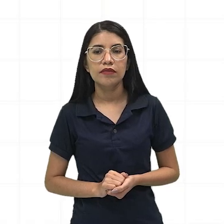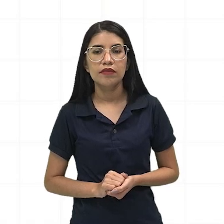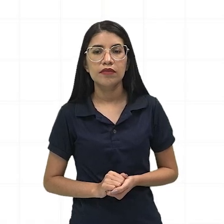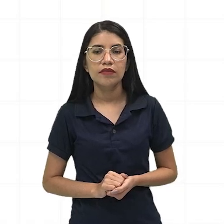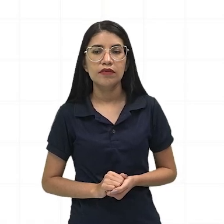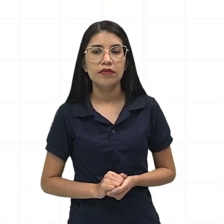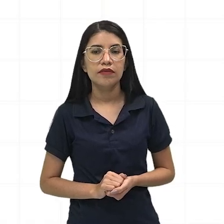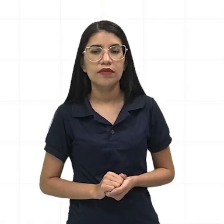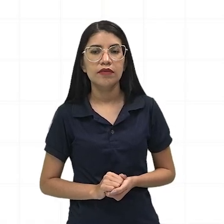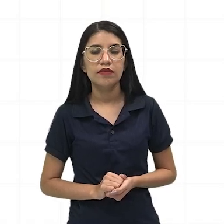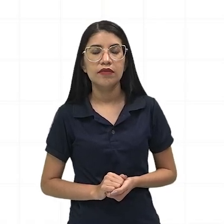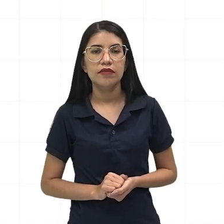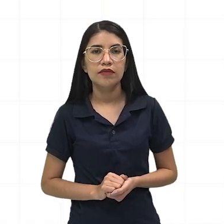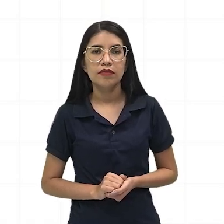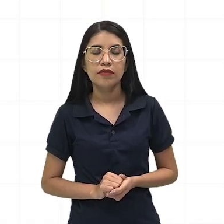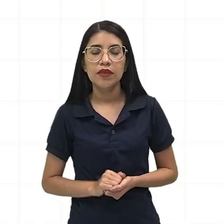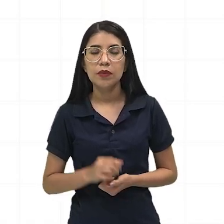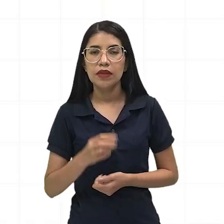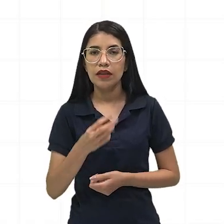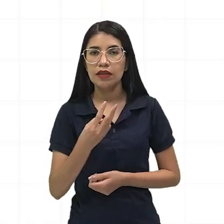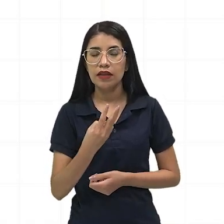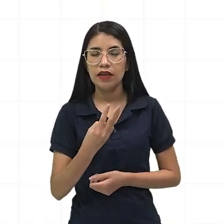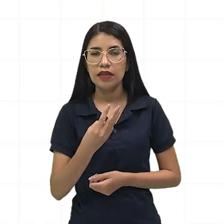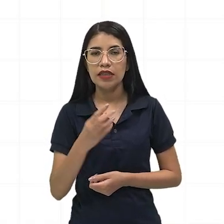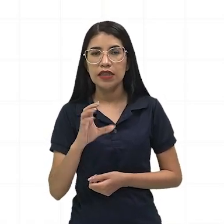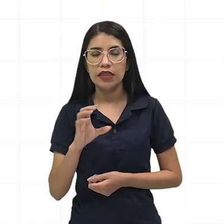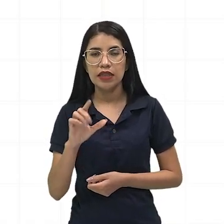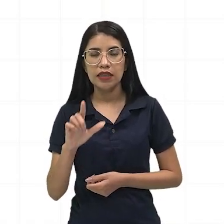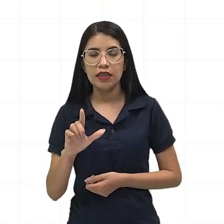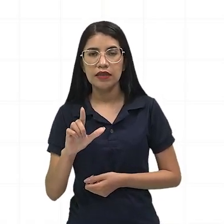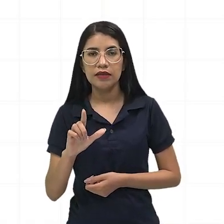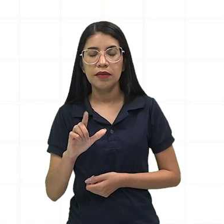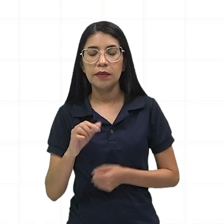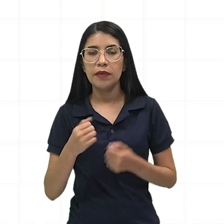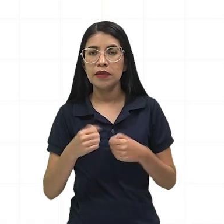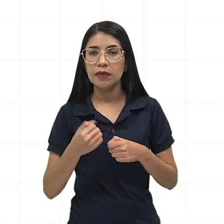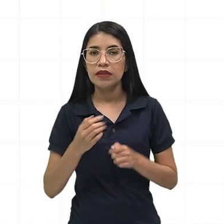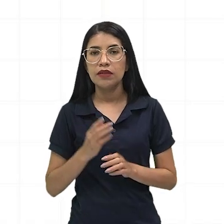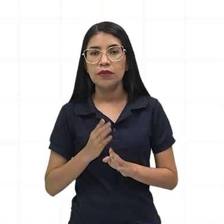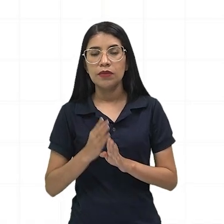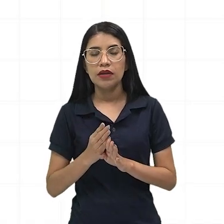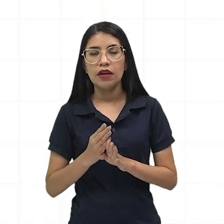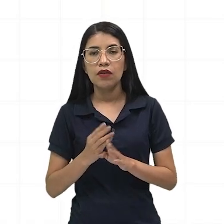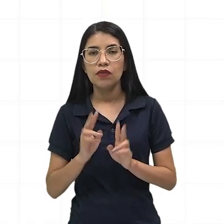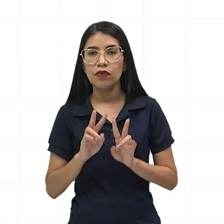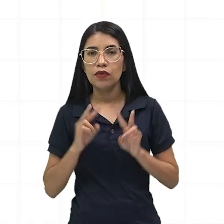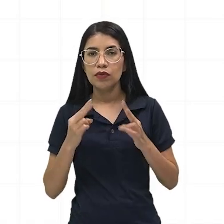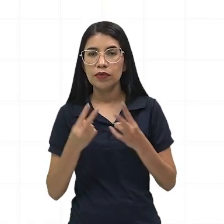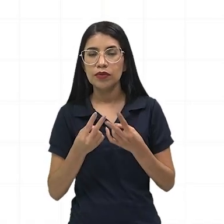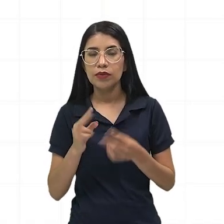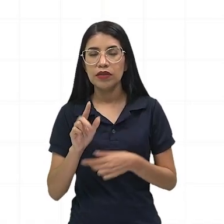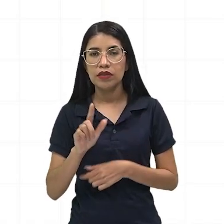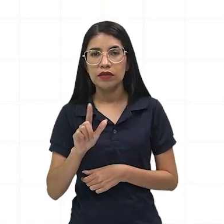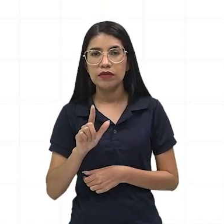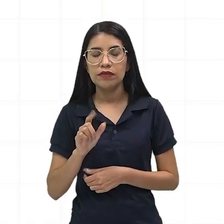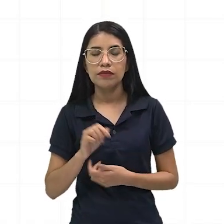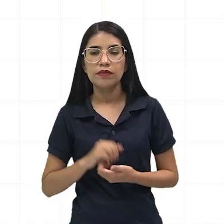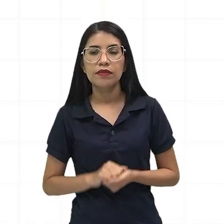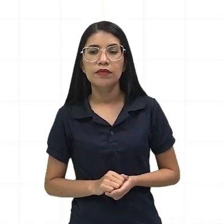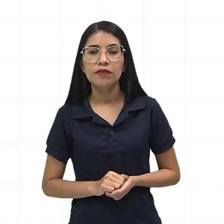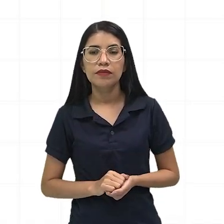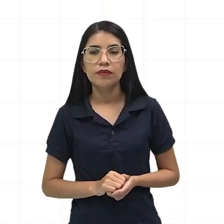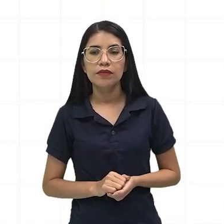né? Ó, centilitros. Nós queremos até o litro, né? Então, nós vamos colocar o